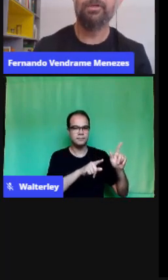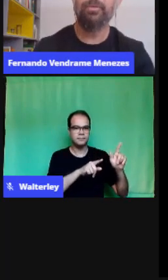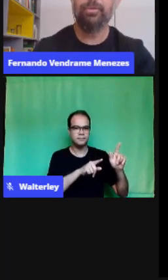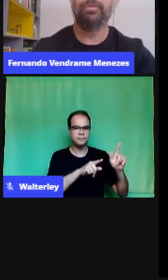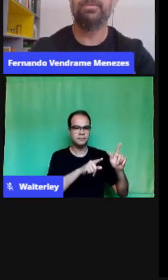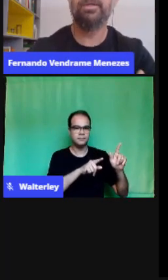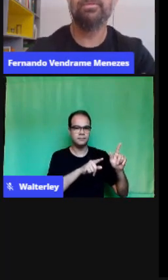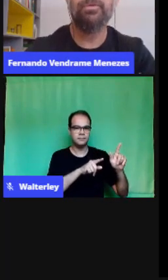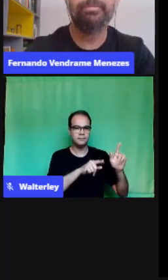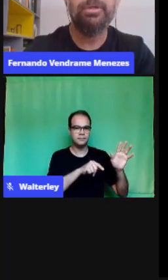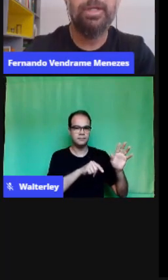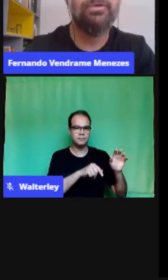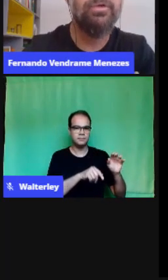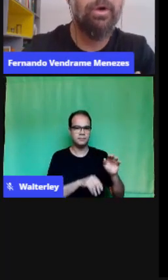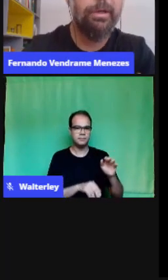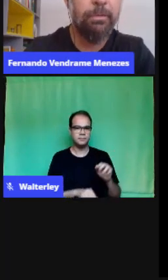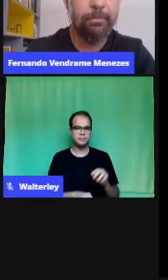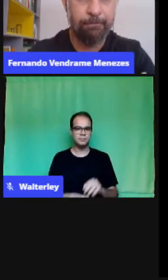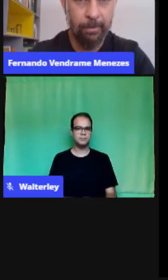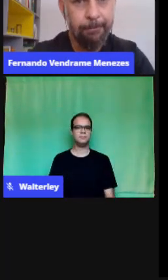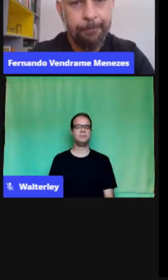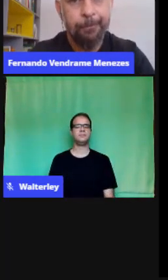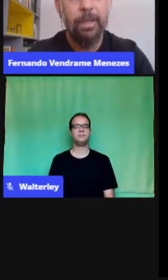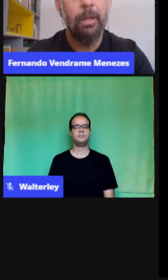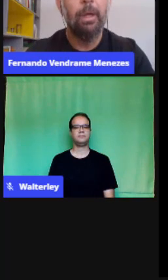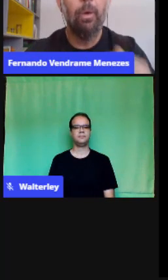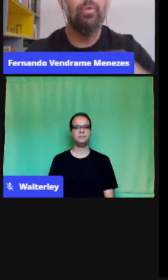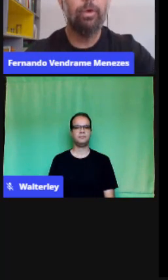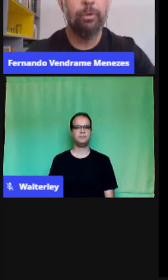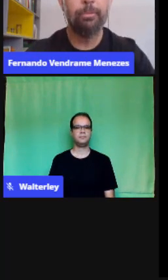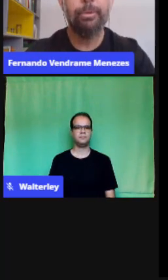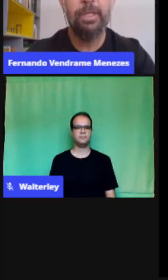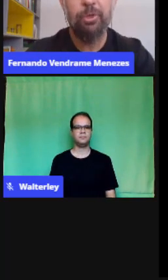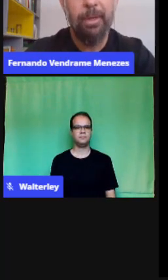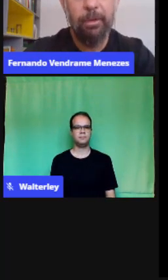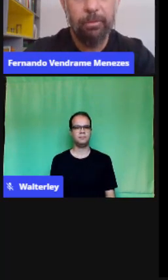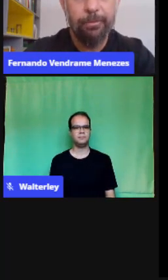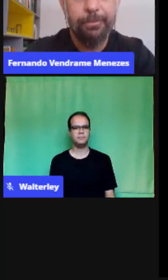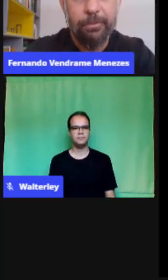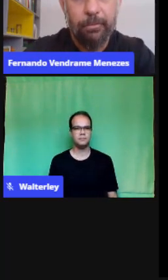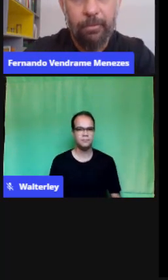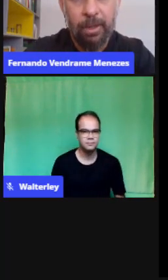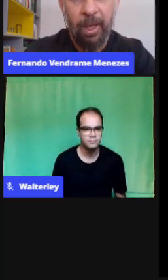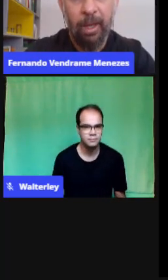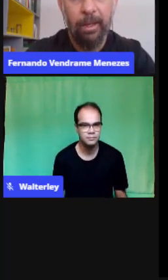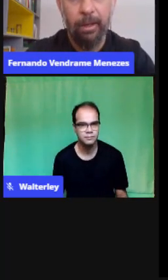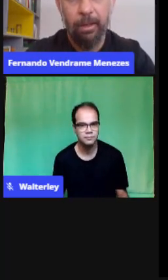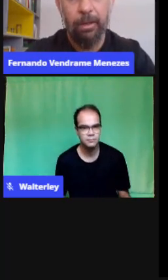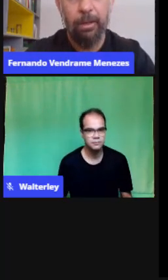um mesmo processo histórico. Um outro procedimento